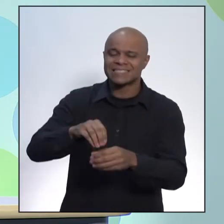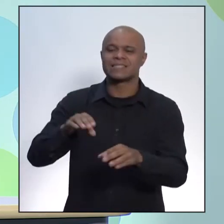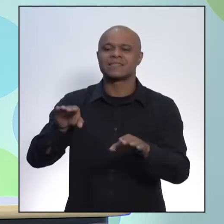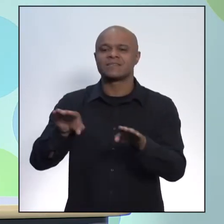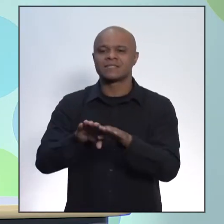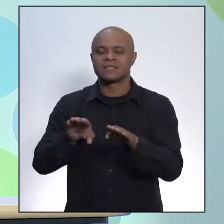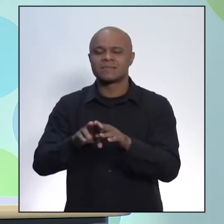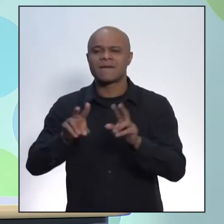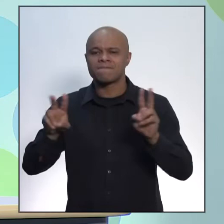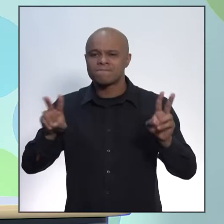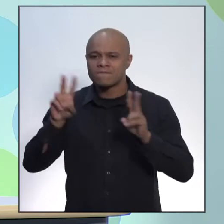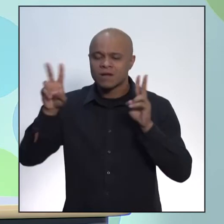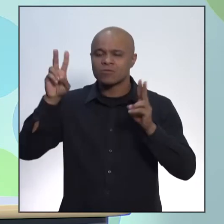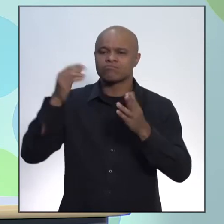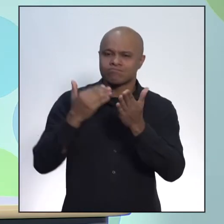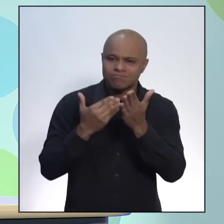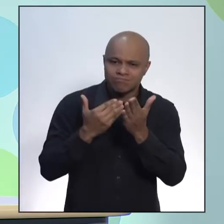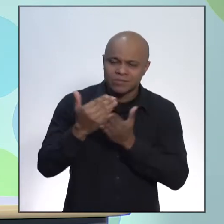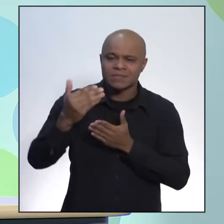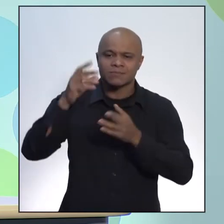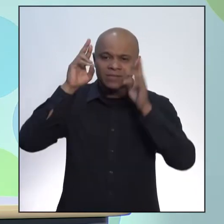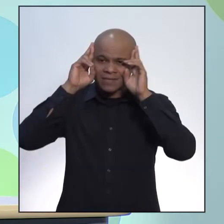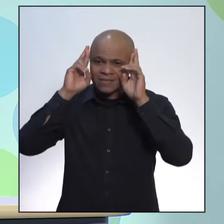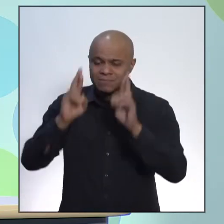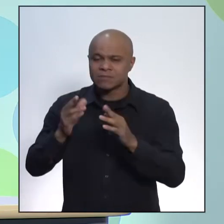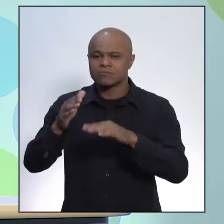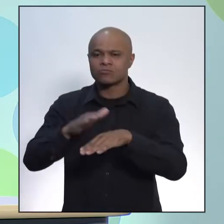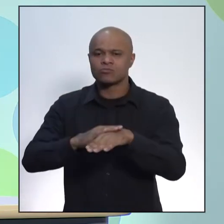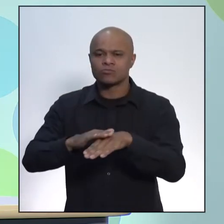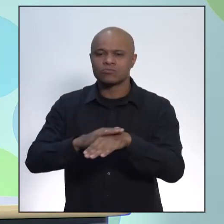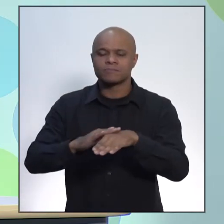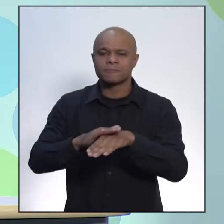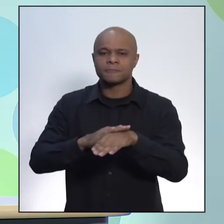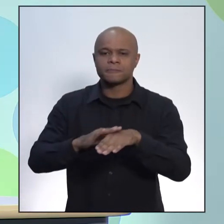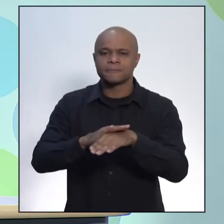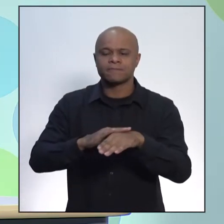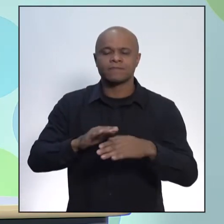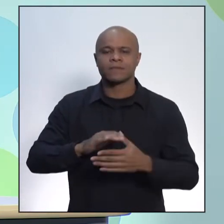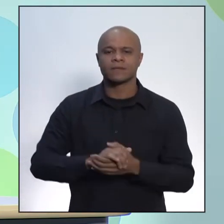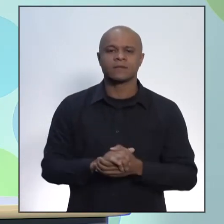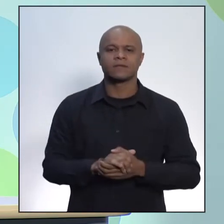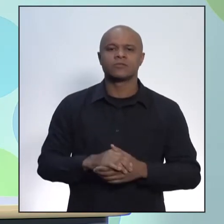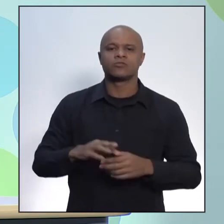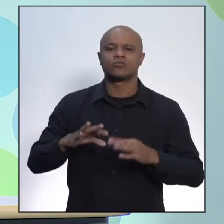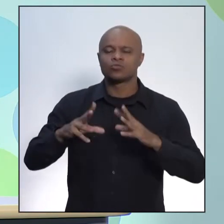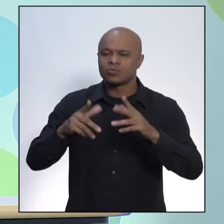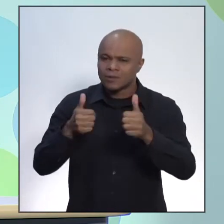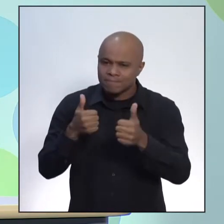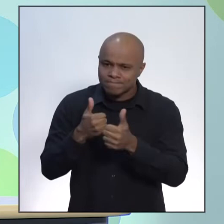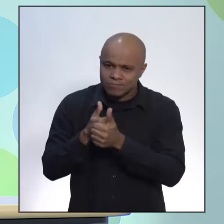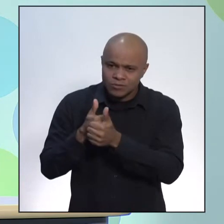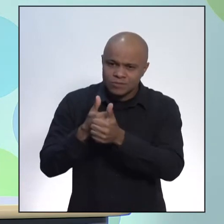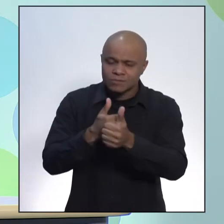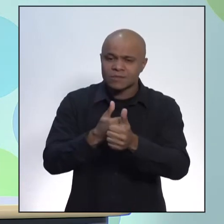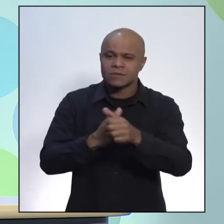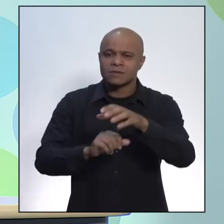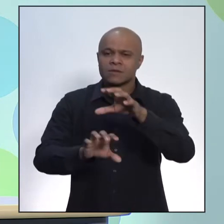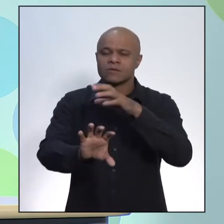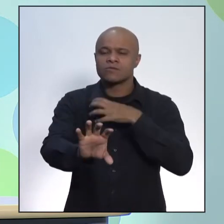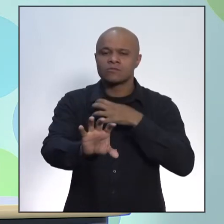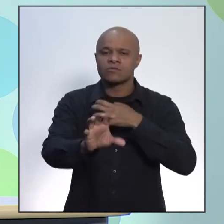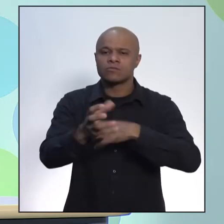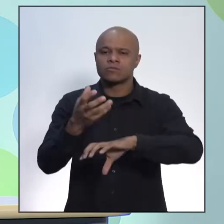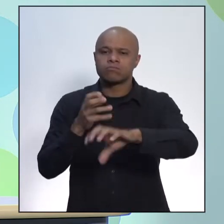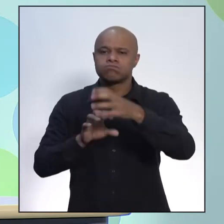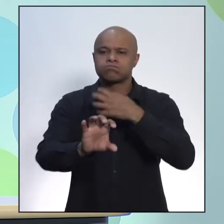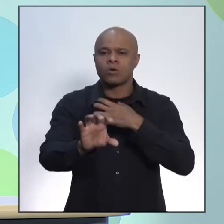quais são os princípios, a questão do diálogo, a questão da aproximação, da empatia com os